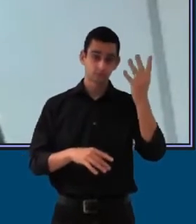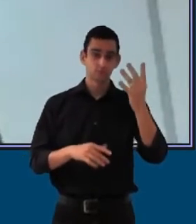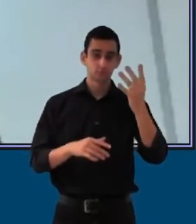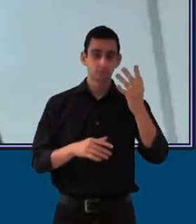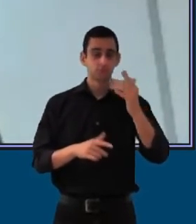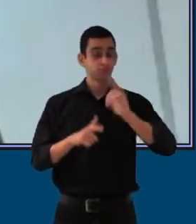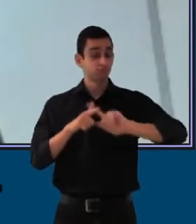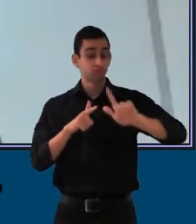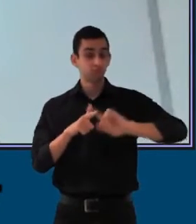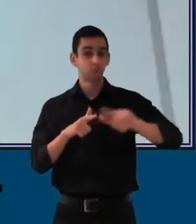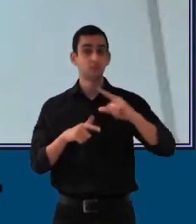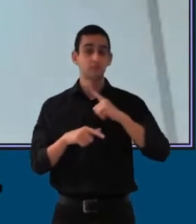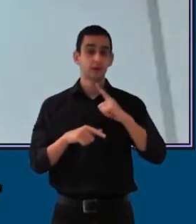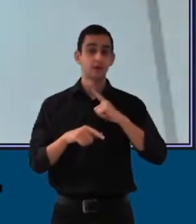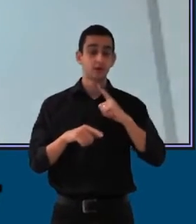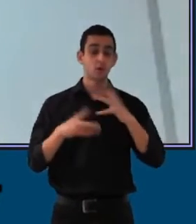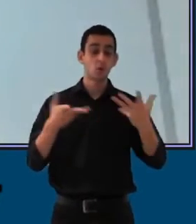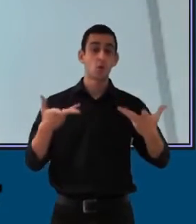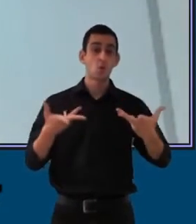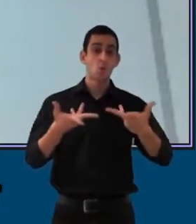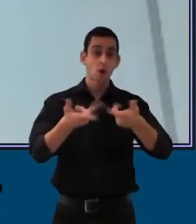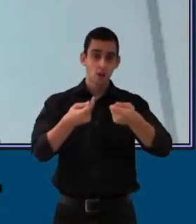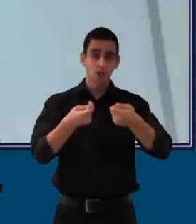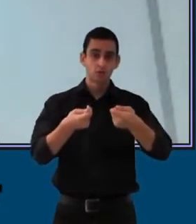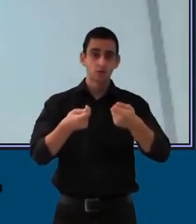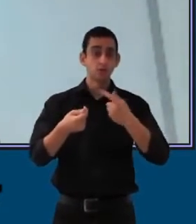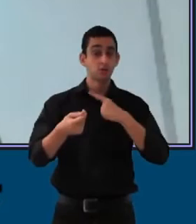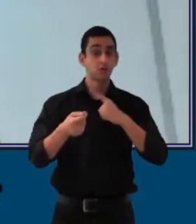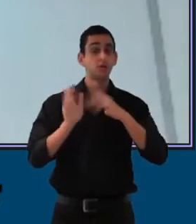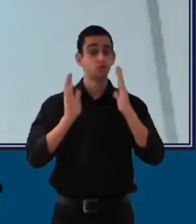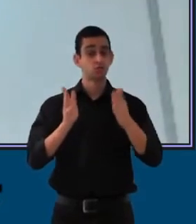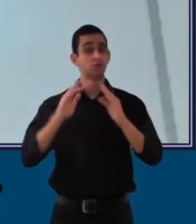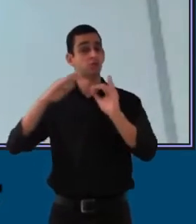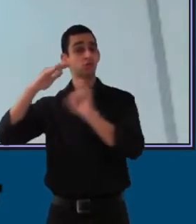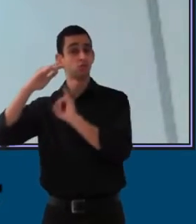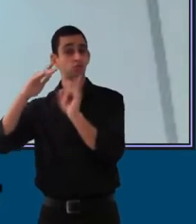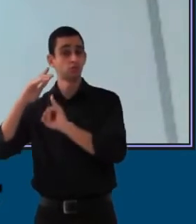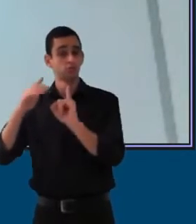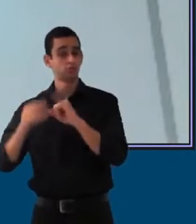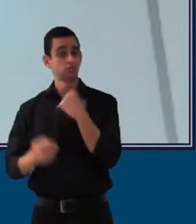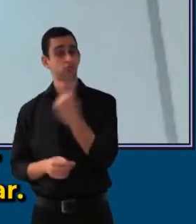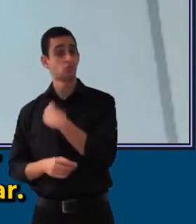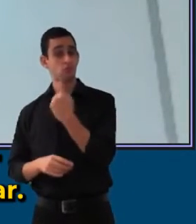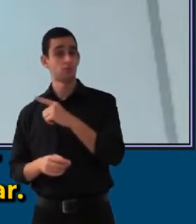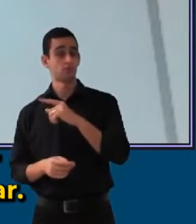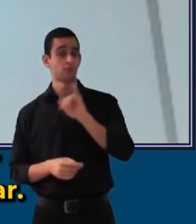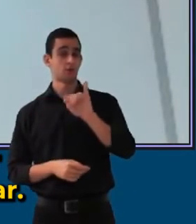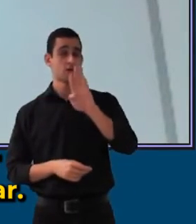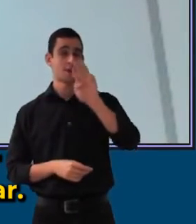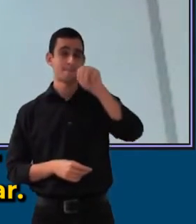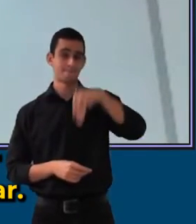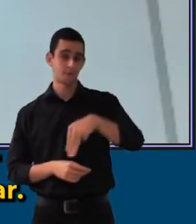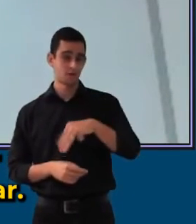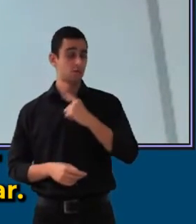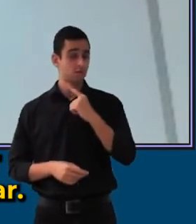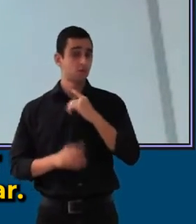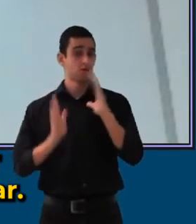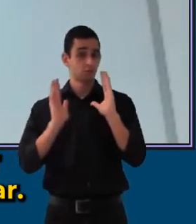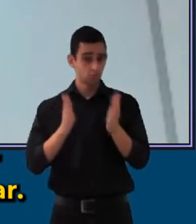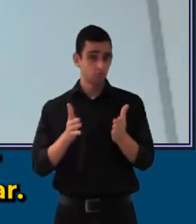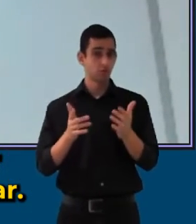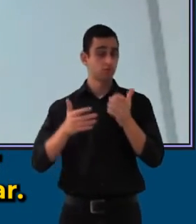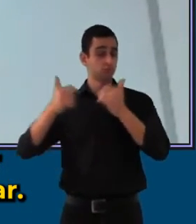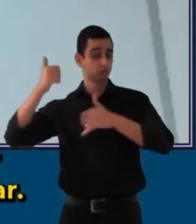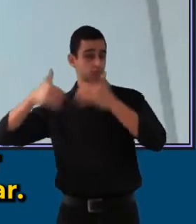qualitativos, para nós, ele é o suficiente, né, para restar comprovado